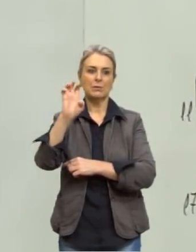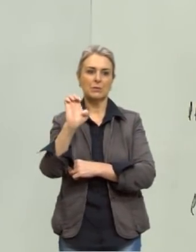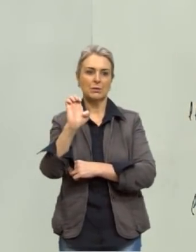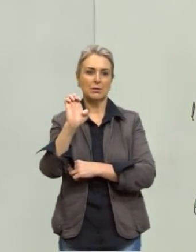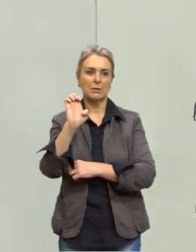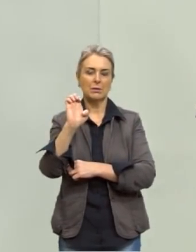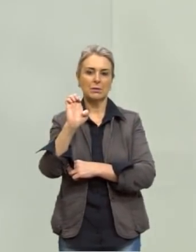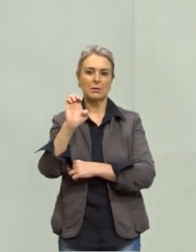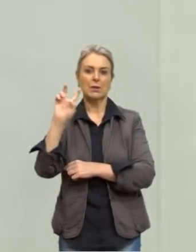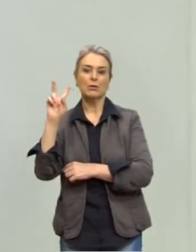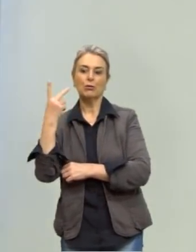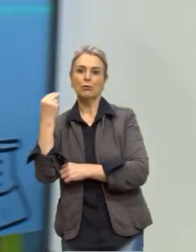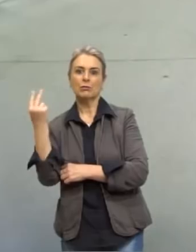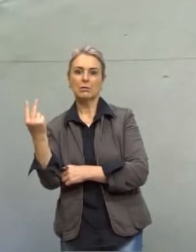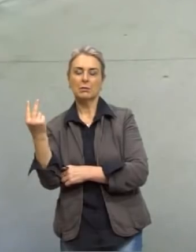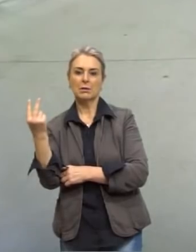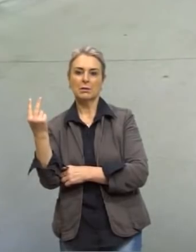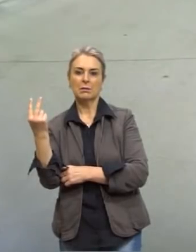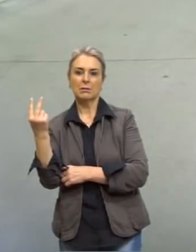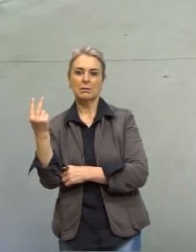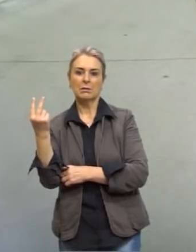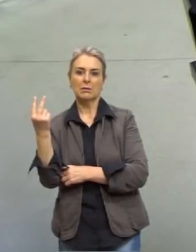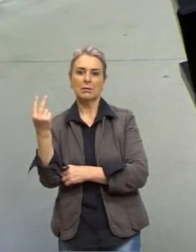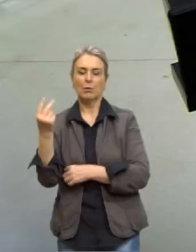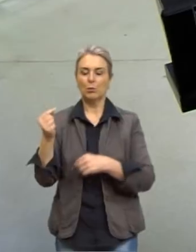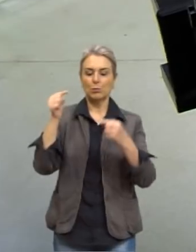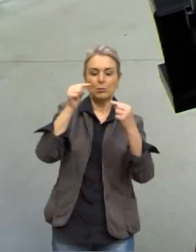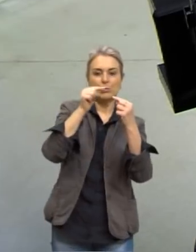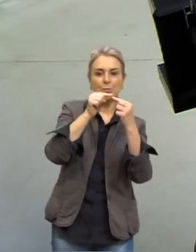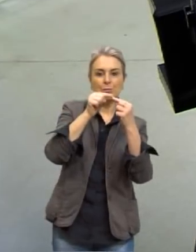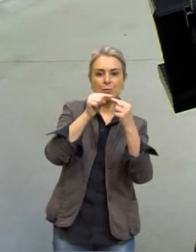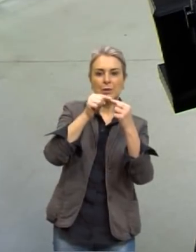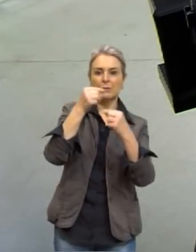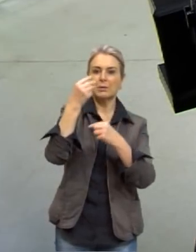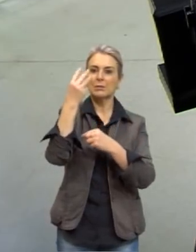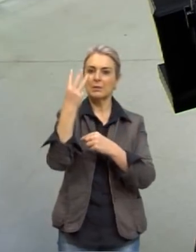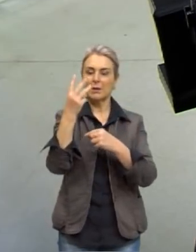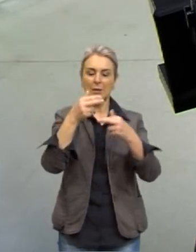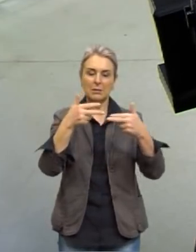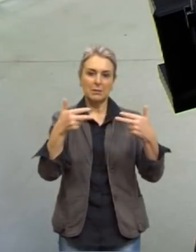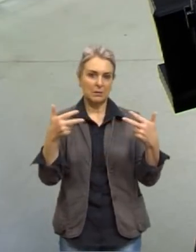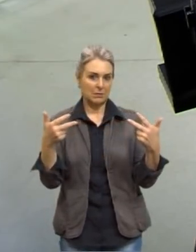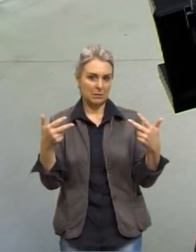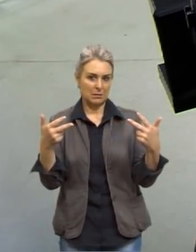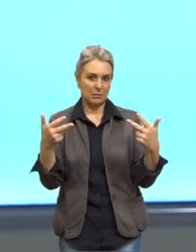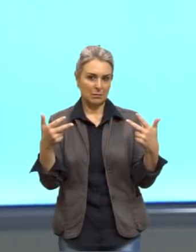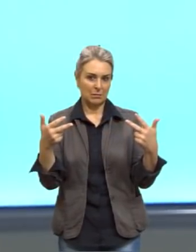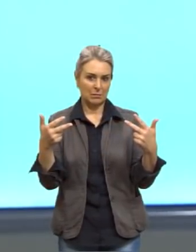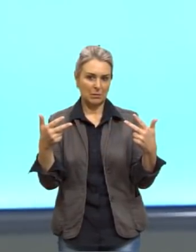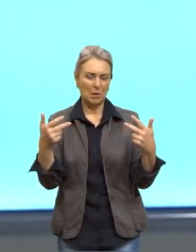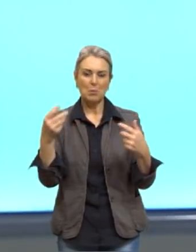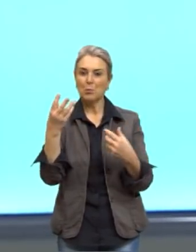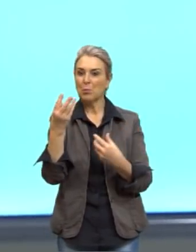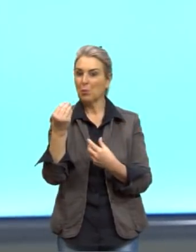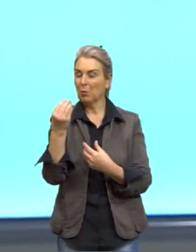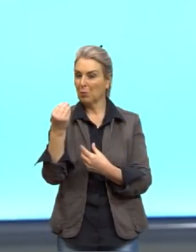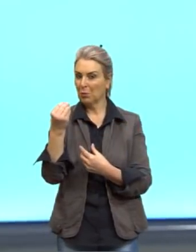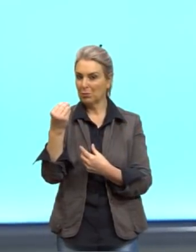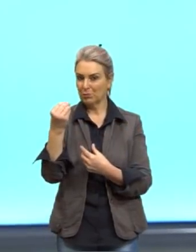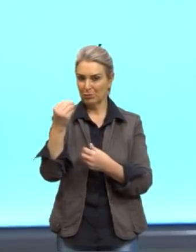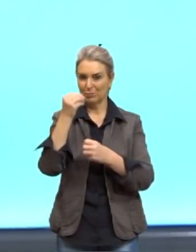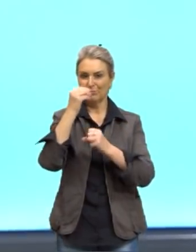que que a ligação de hidrogênio é quando o hidrogênio está ligado a um desses três elementos que são muito eletronegativos